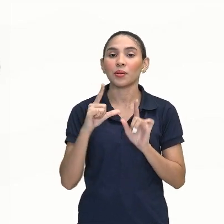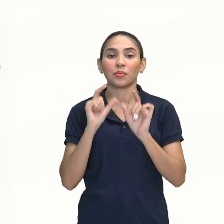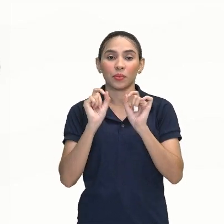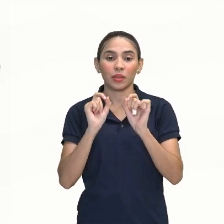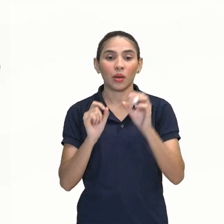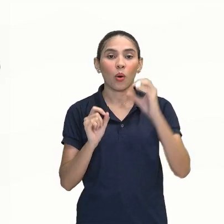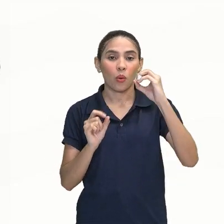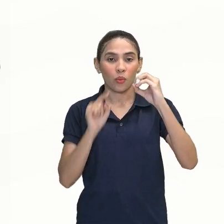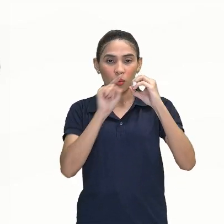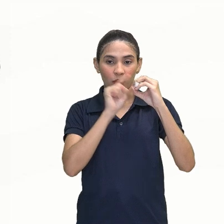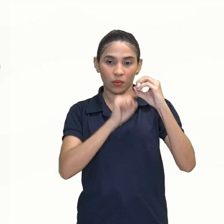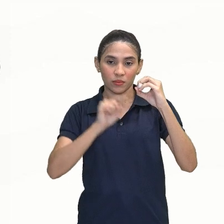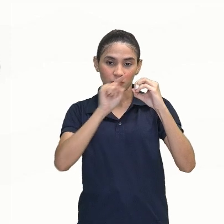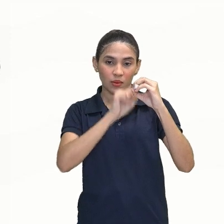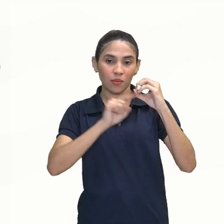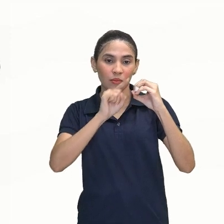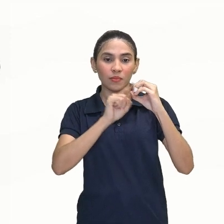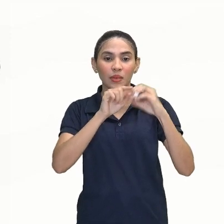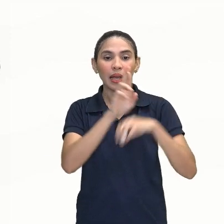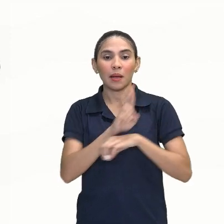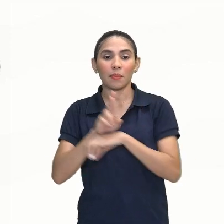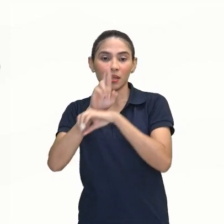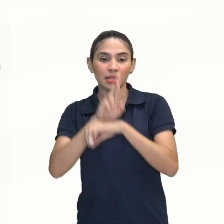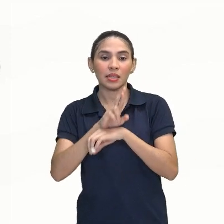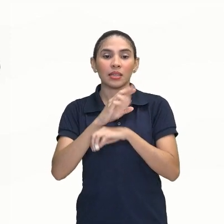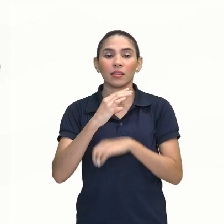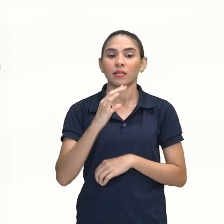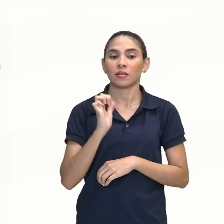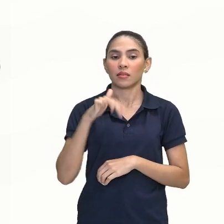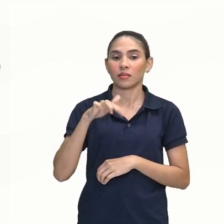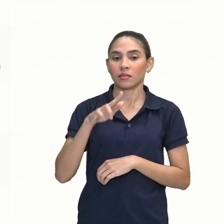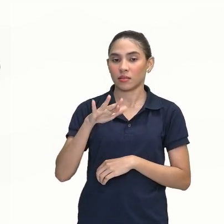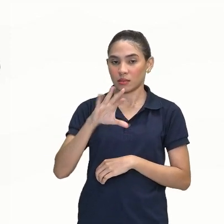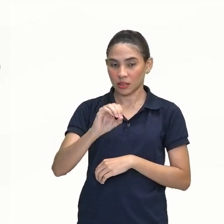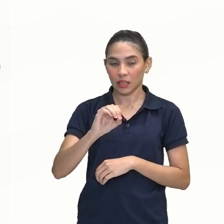o Ozinho, que a gente está simbolizando o centro.